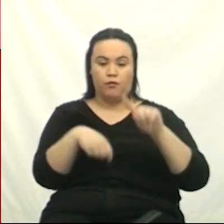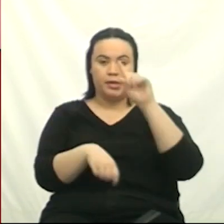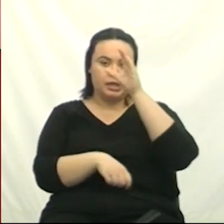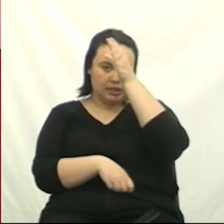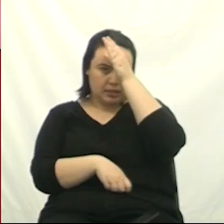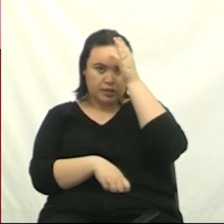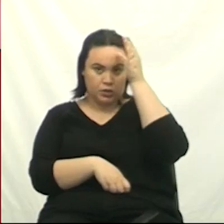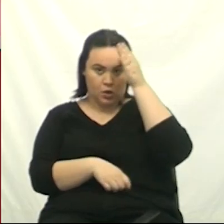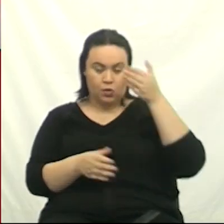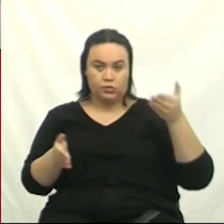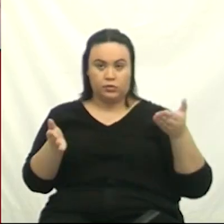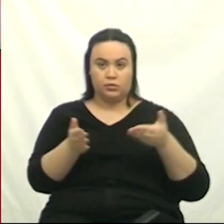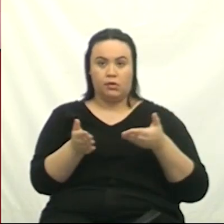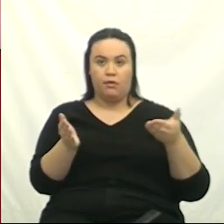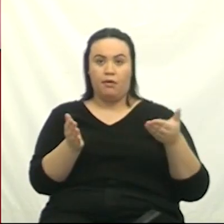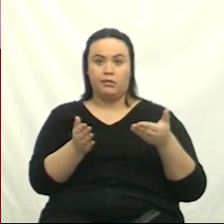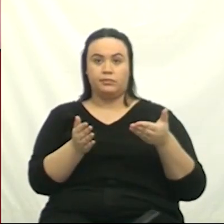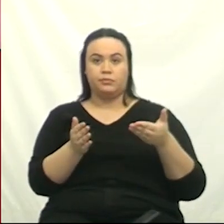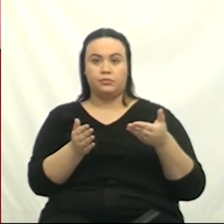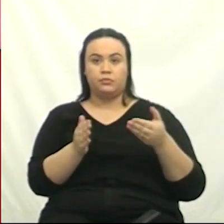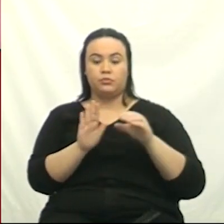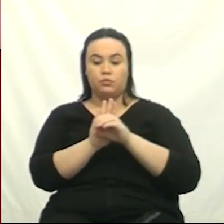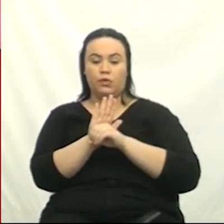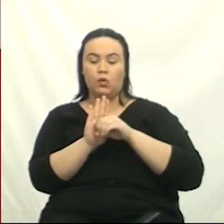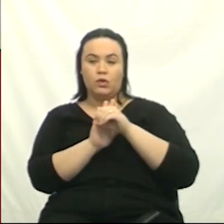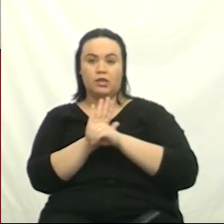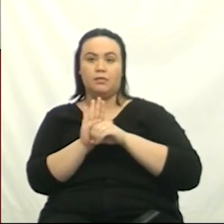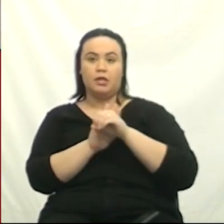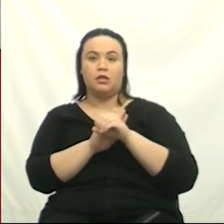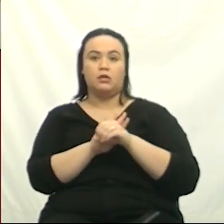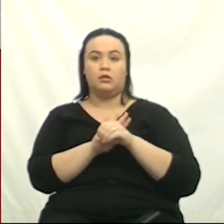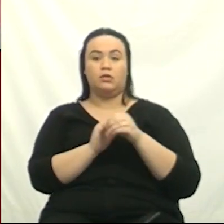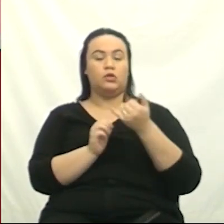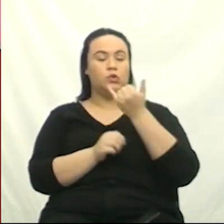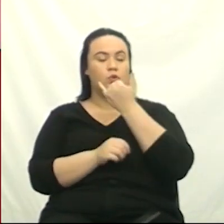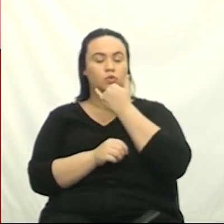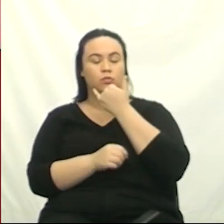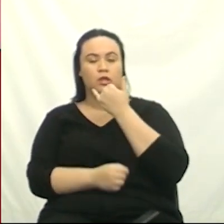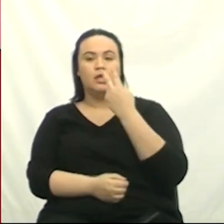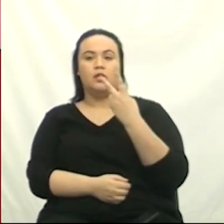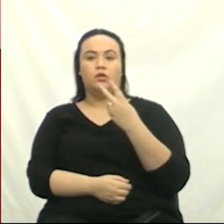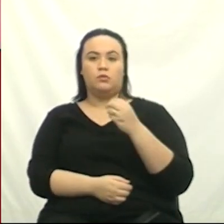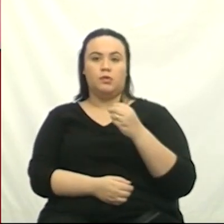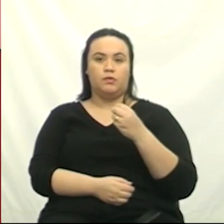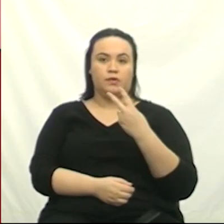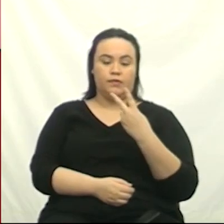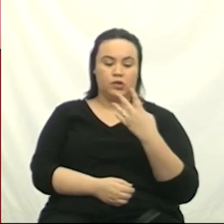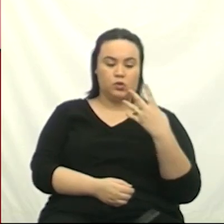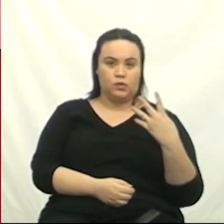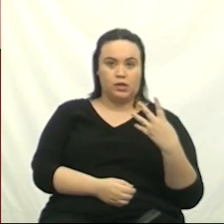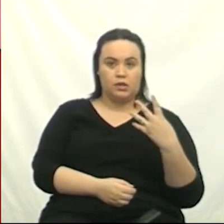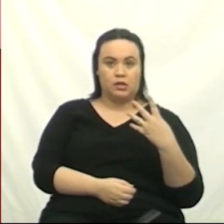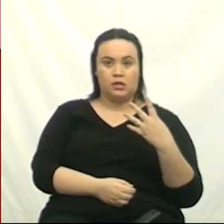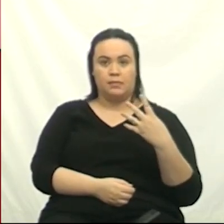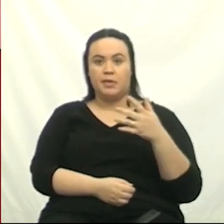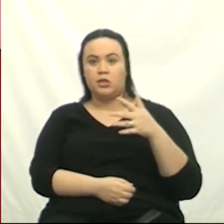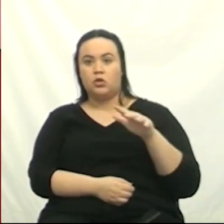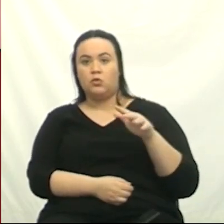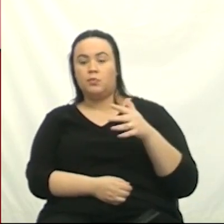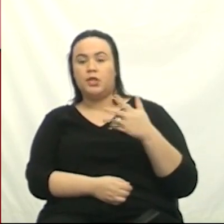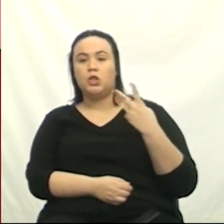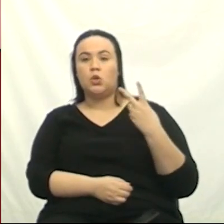hoje o orçamento para 2019 para 2024 é de quase 2